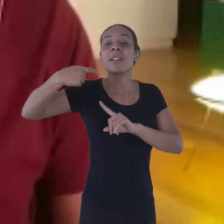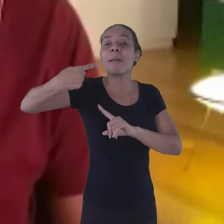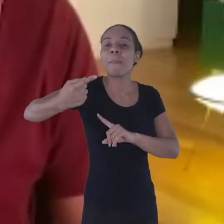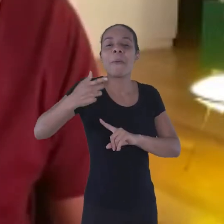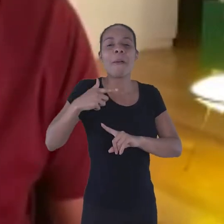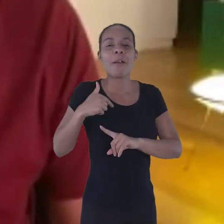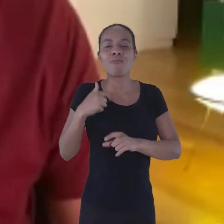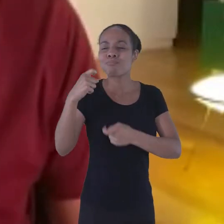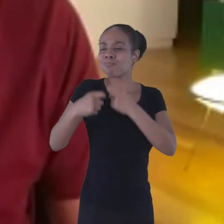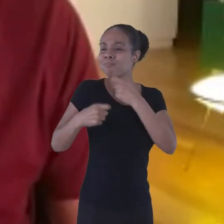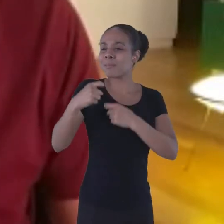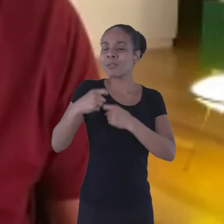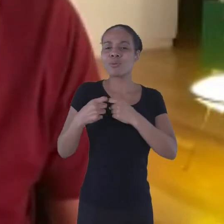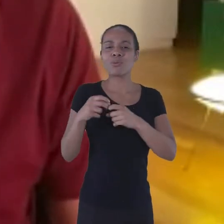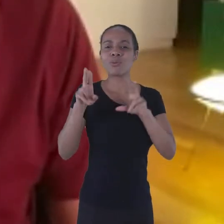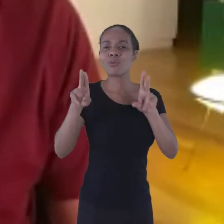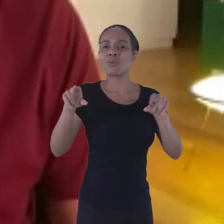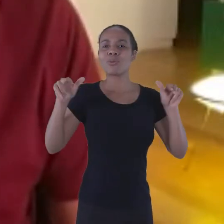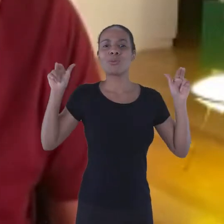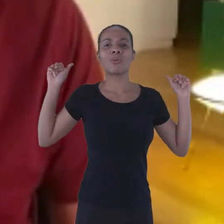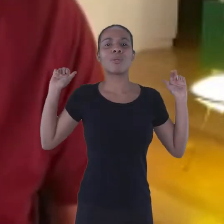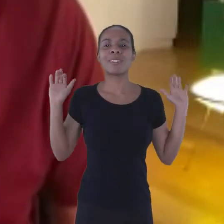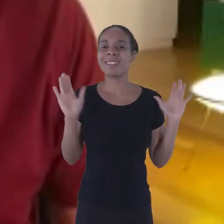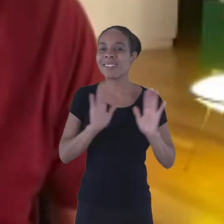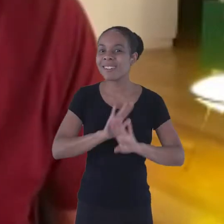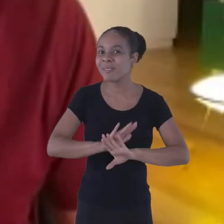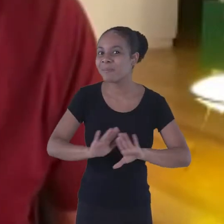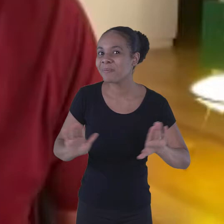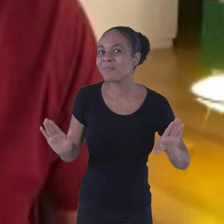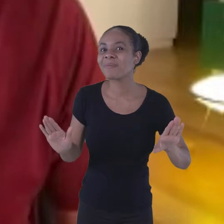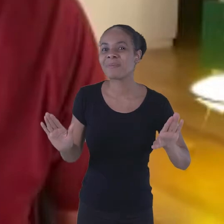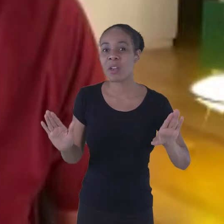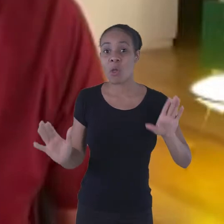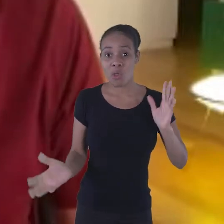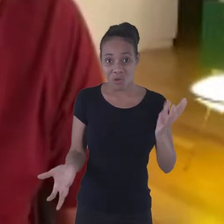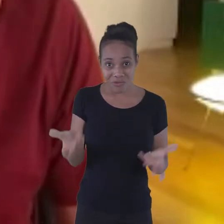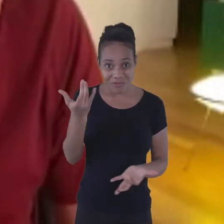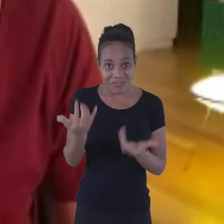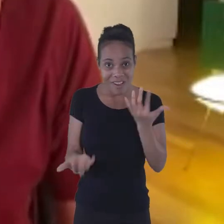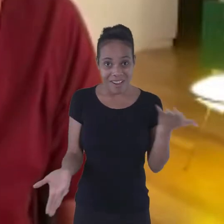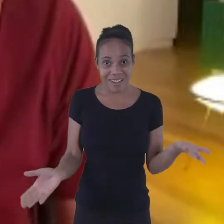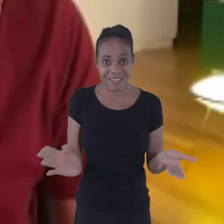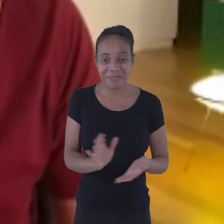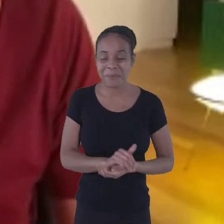Beleza, isso, sou homem, menina moça, e ainda serei virgem dos infernos.